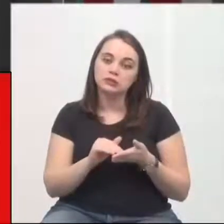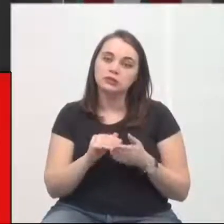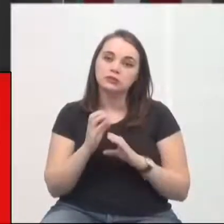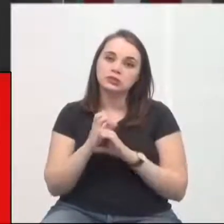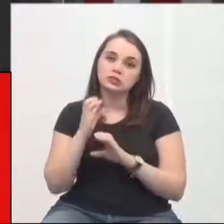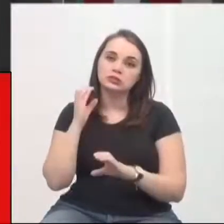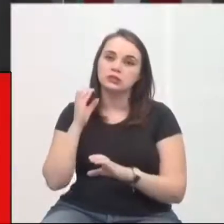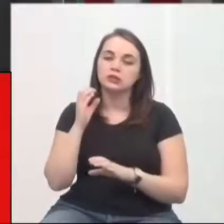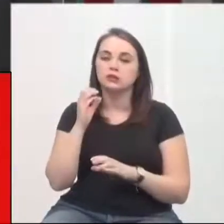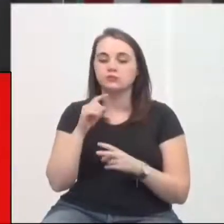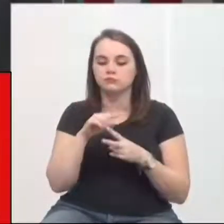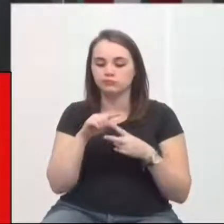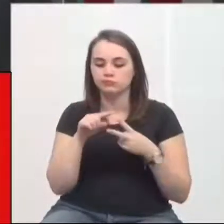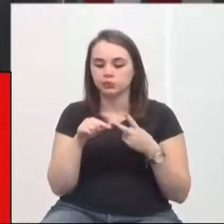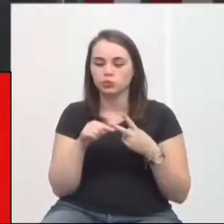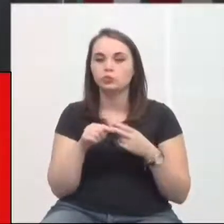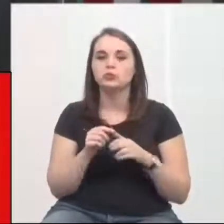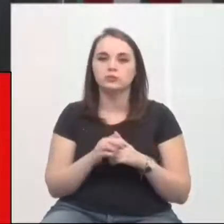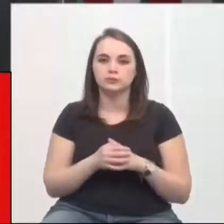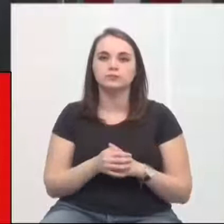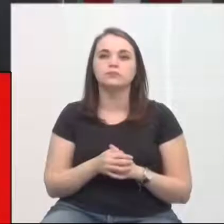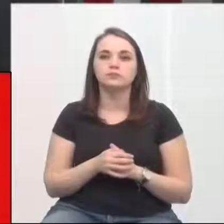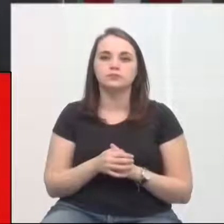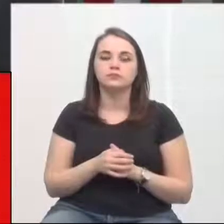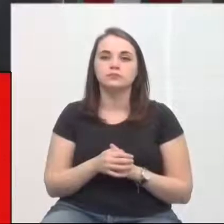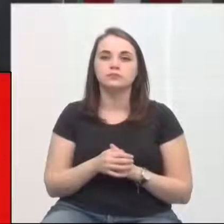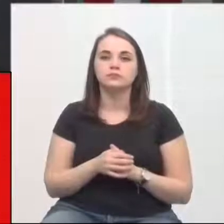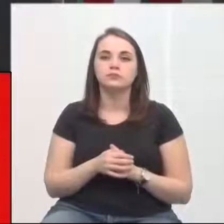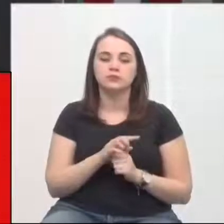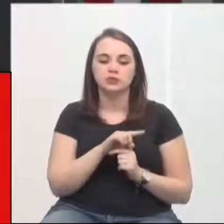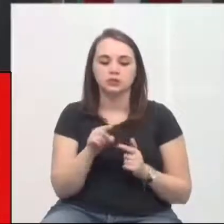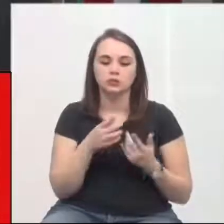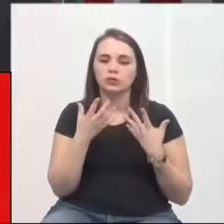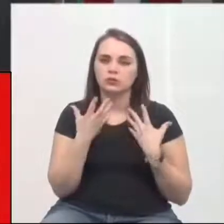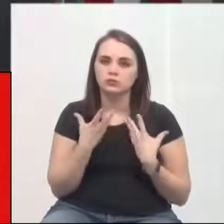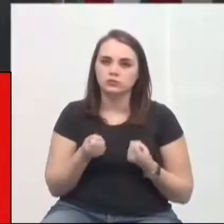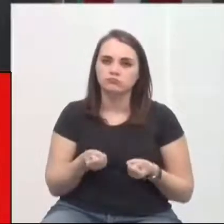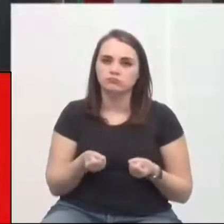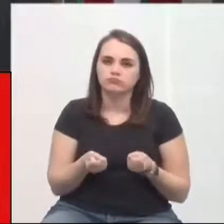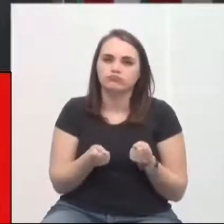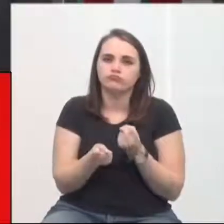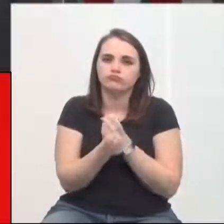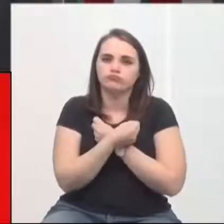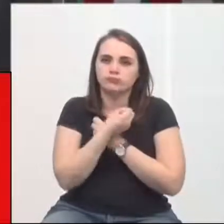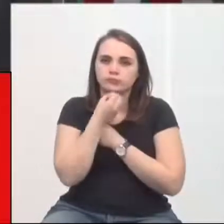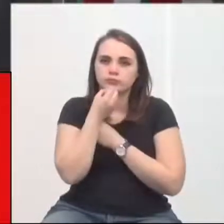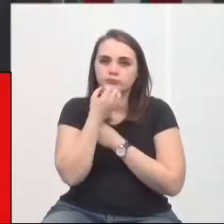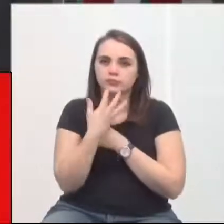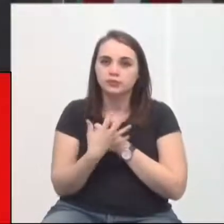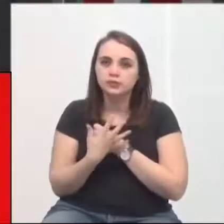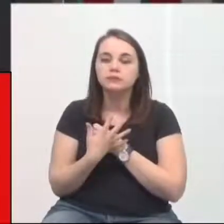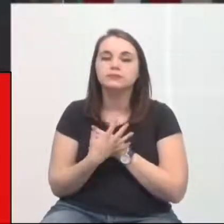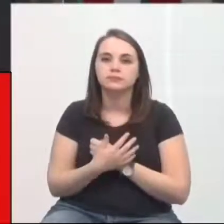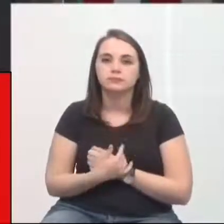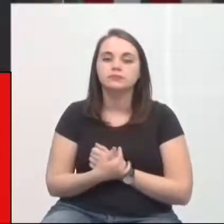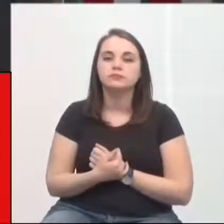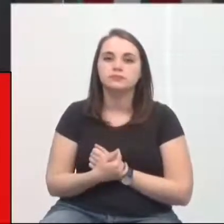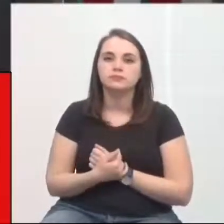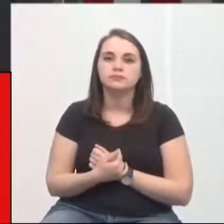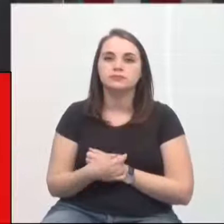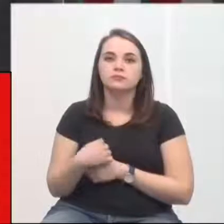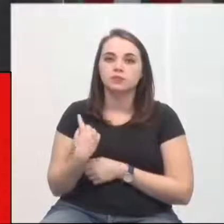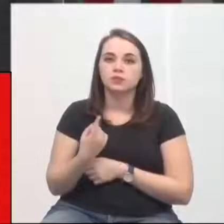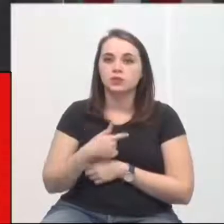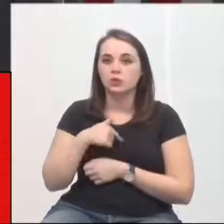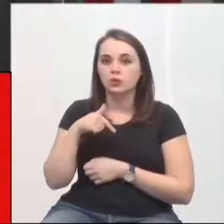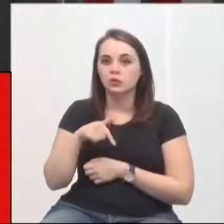engenheira Joyce e a arquiteta Natália, que tem nos recebido, nos acolhido muito bem, viu, secretário? Nós estamos aqui para